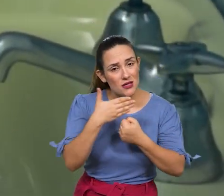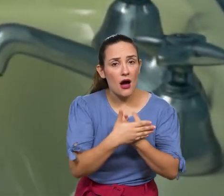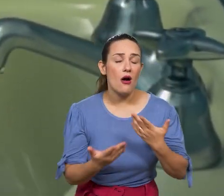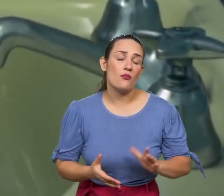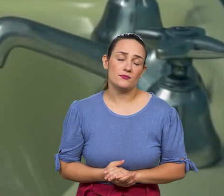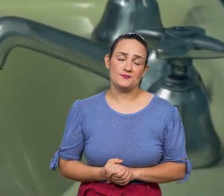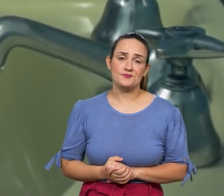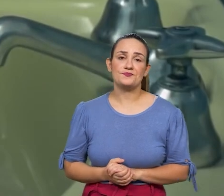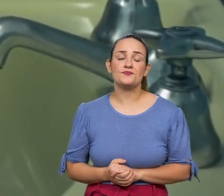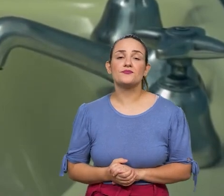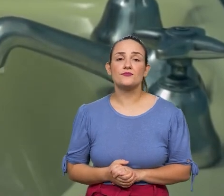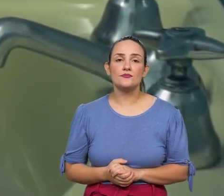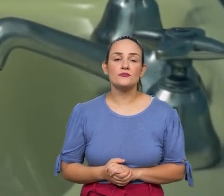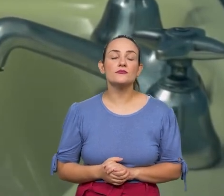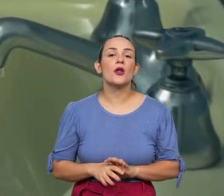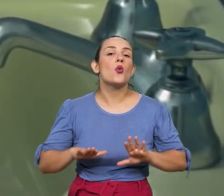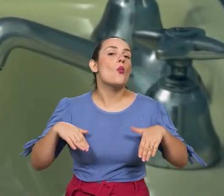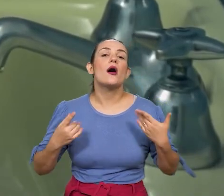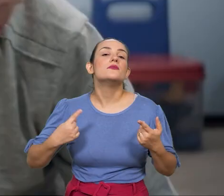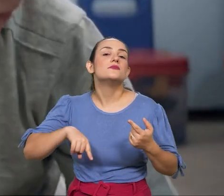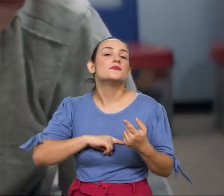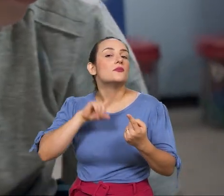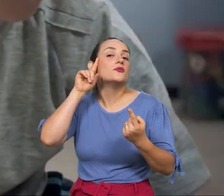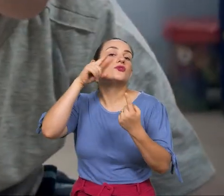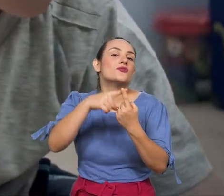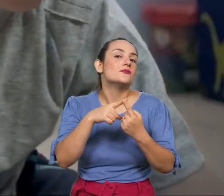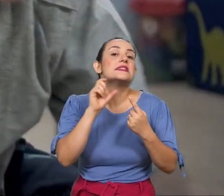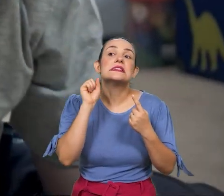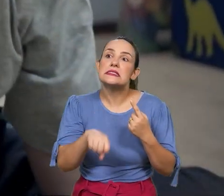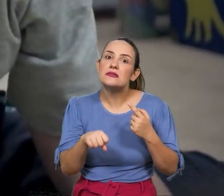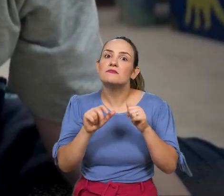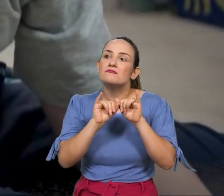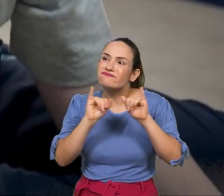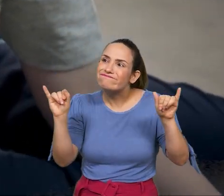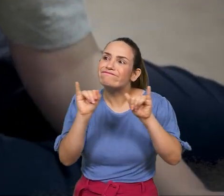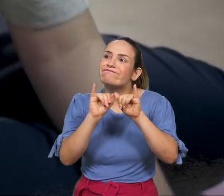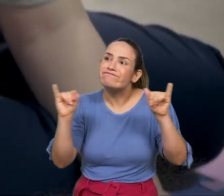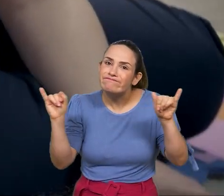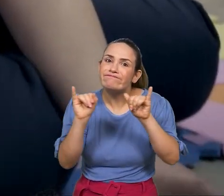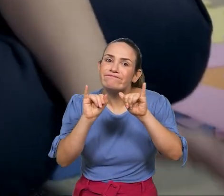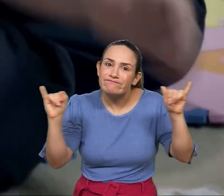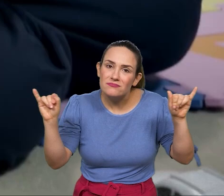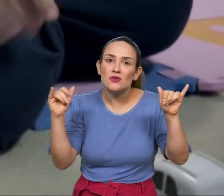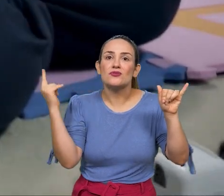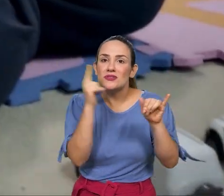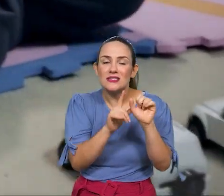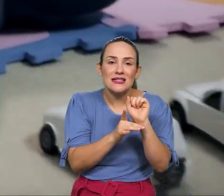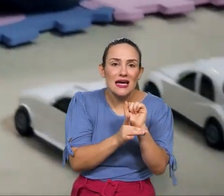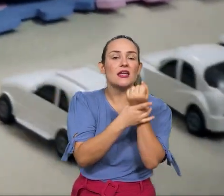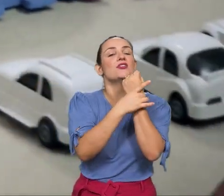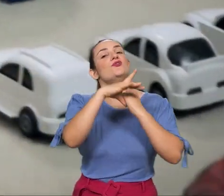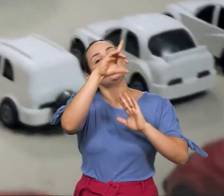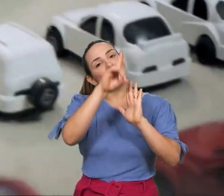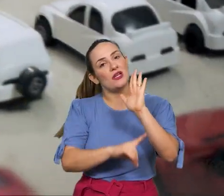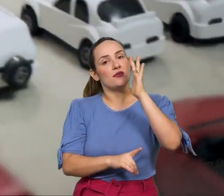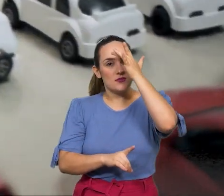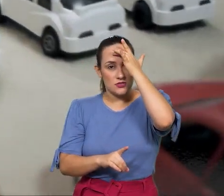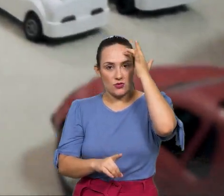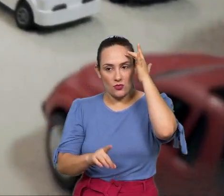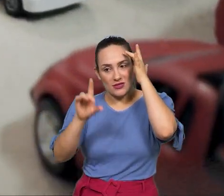né? Então, assim, o nosso objetivo é levar a informação justamente para garantir esses direitos para essas